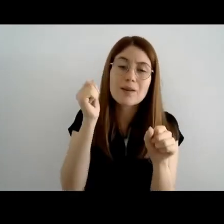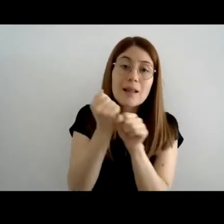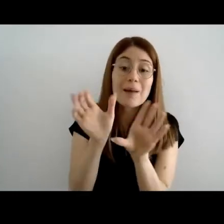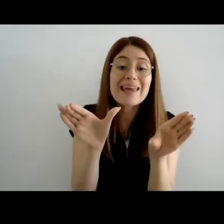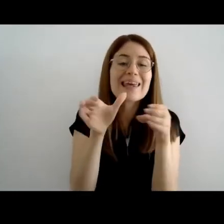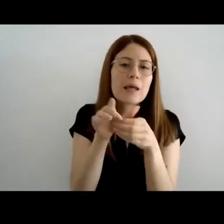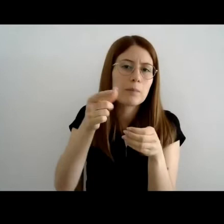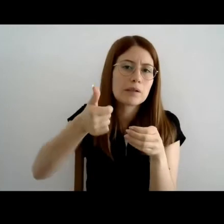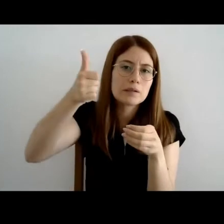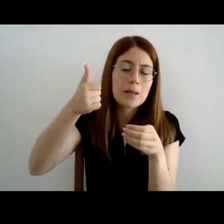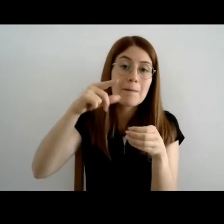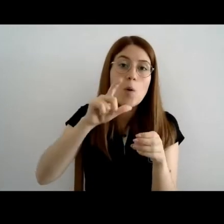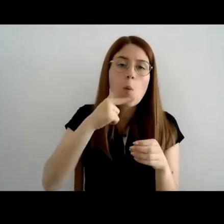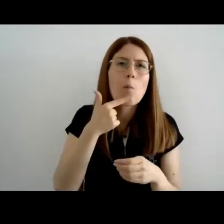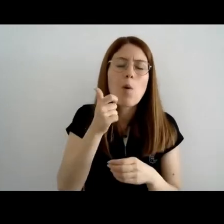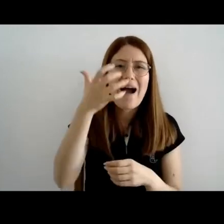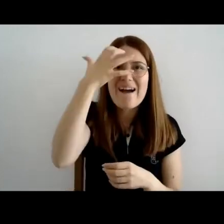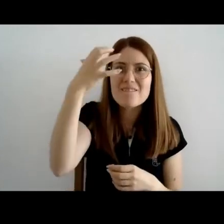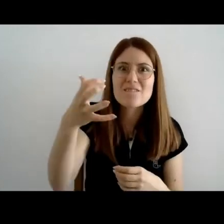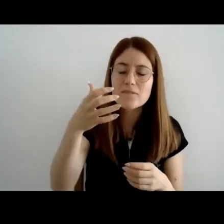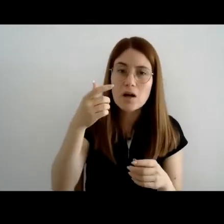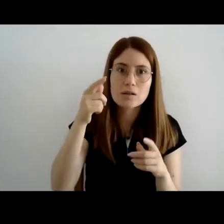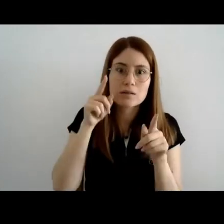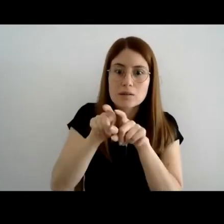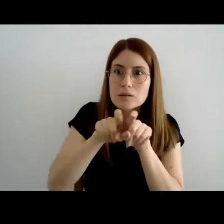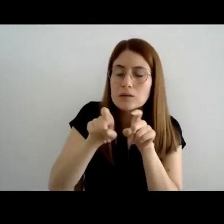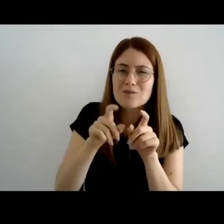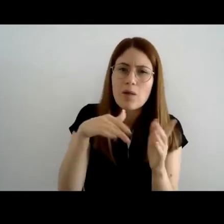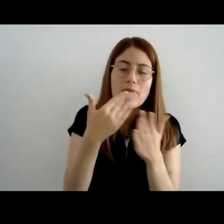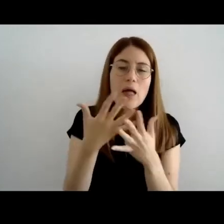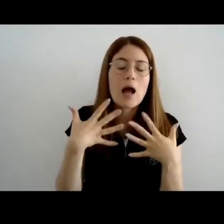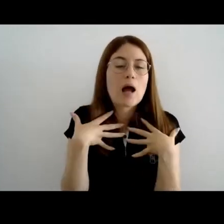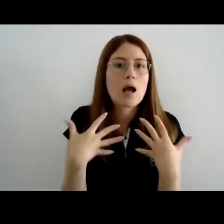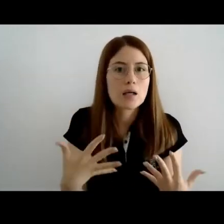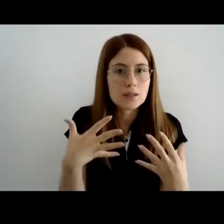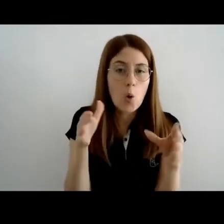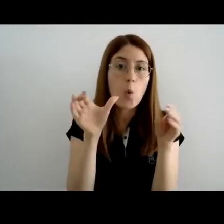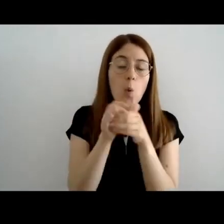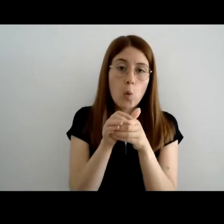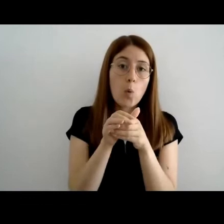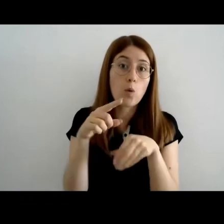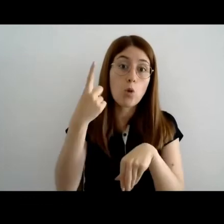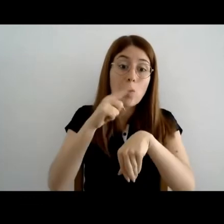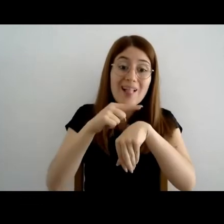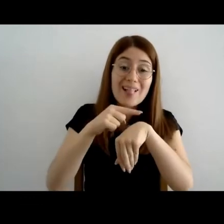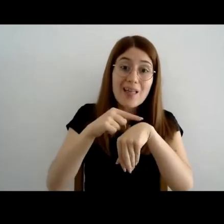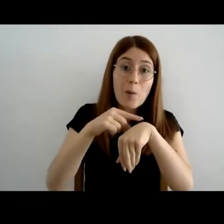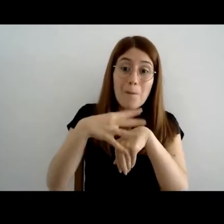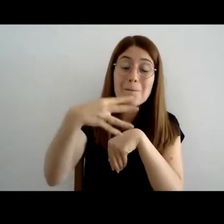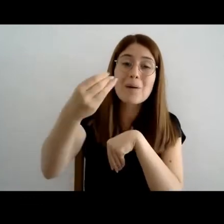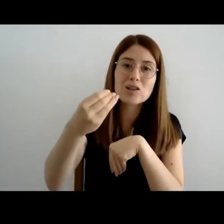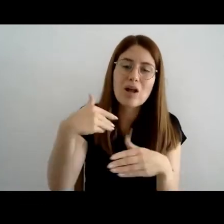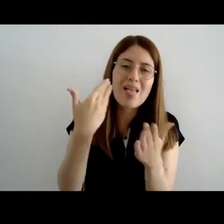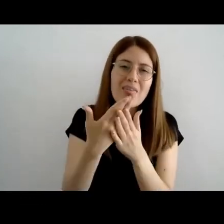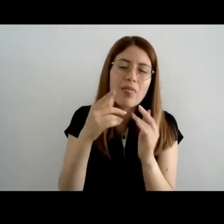também não pode ser obsessivo, porque provoca uma fadiga no grupo e, a prazo, causa uma erosão